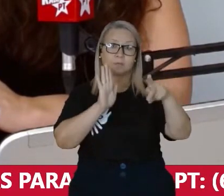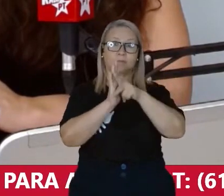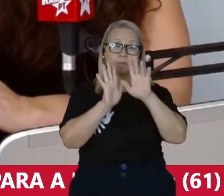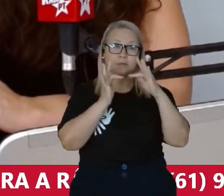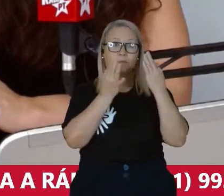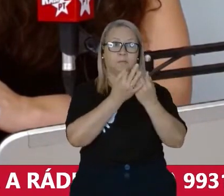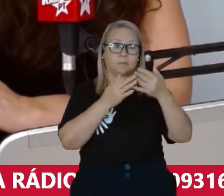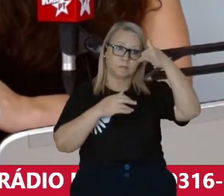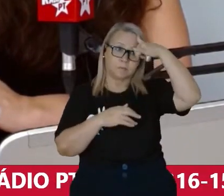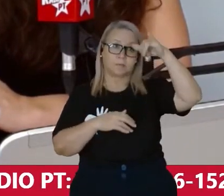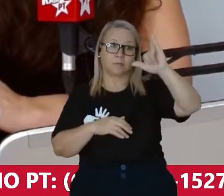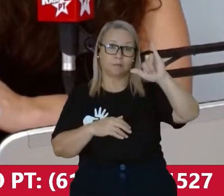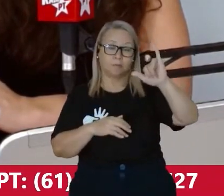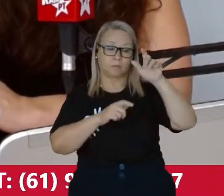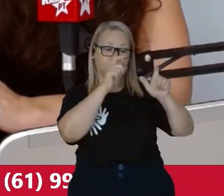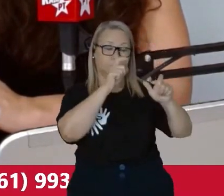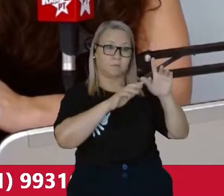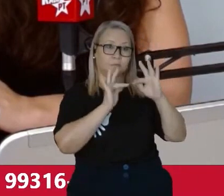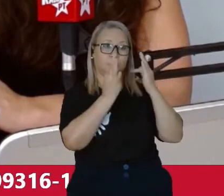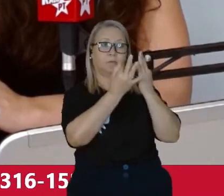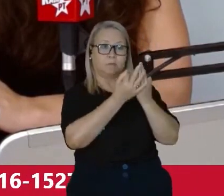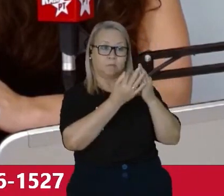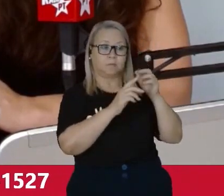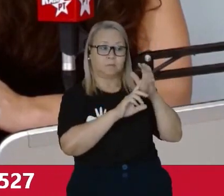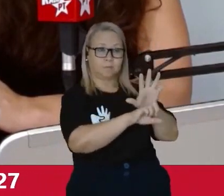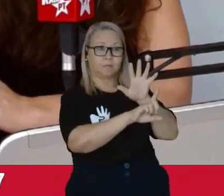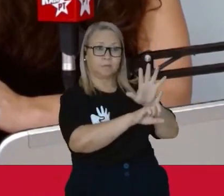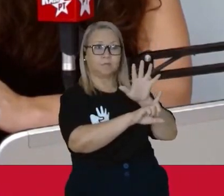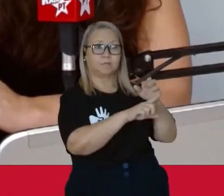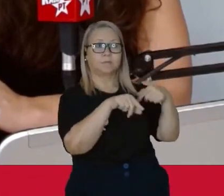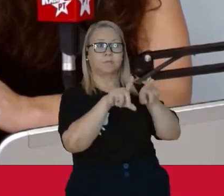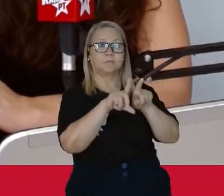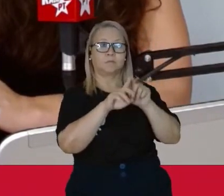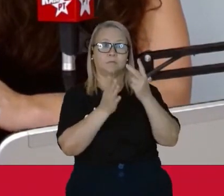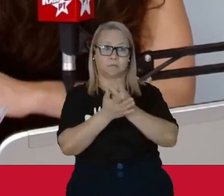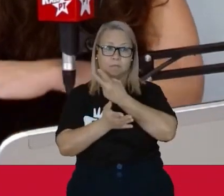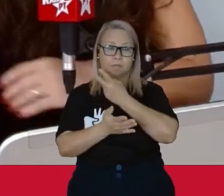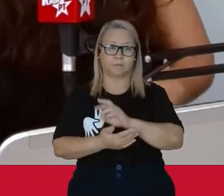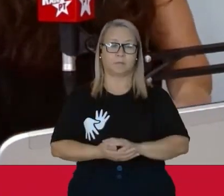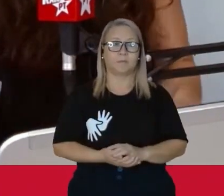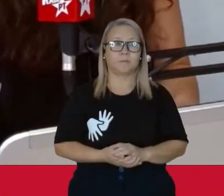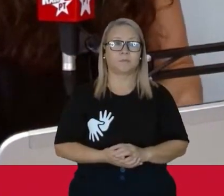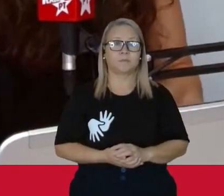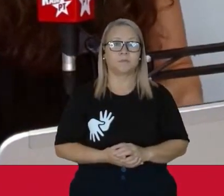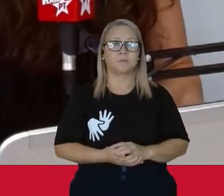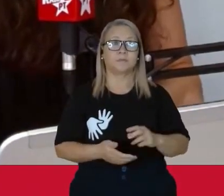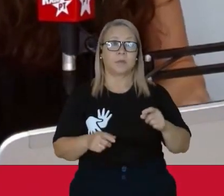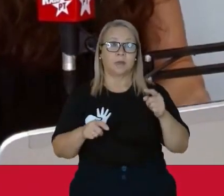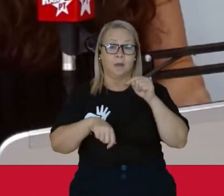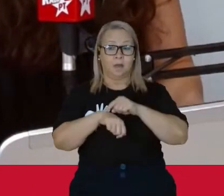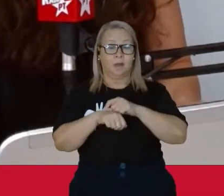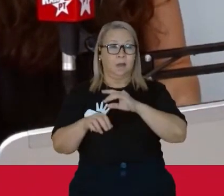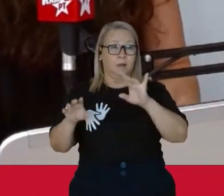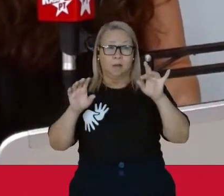evitar quem está ao meu redor, que não tem nada a ver com o que eu estou fazendo, disso tudo que está acontecendo. É verdade, tempos extremos e por